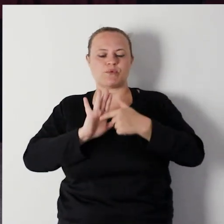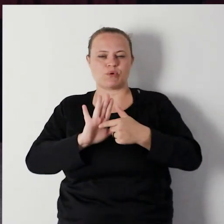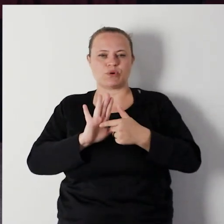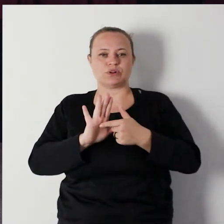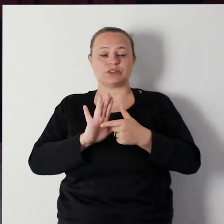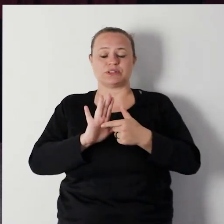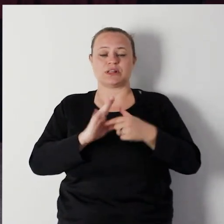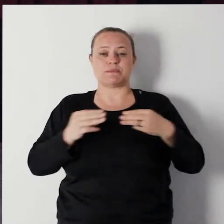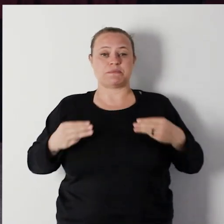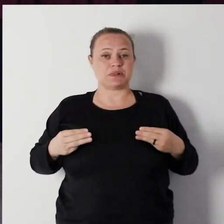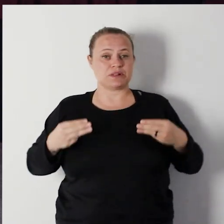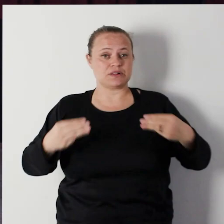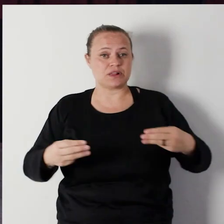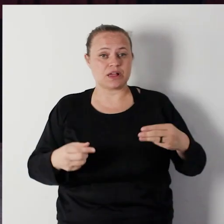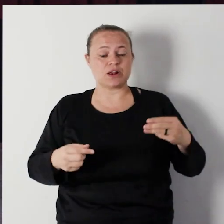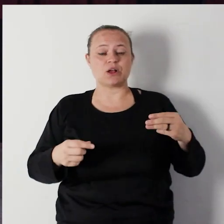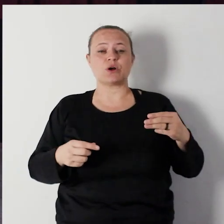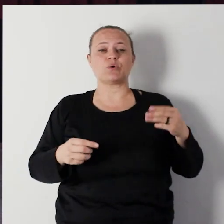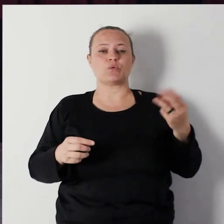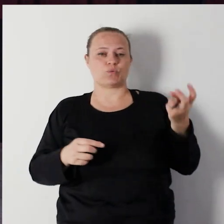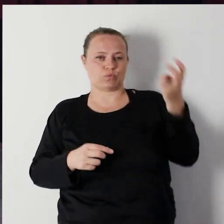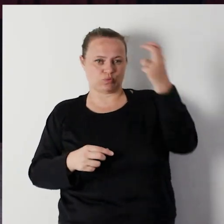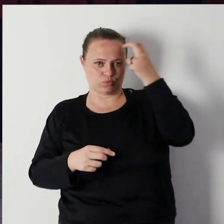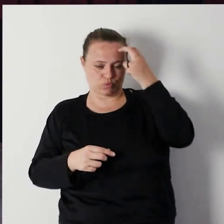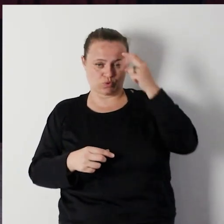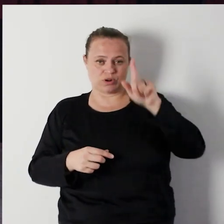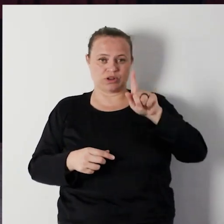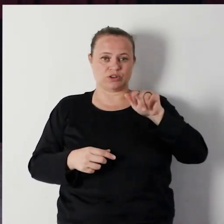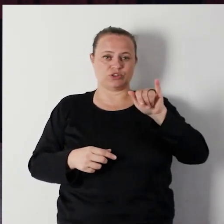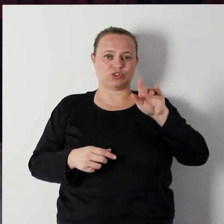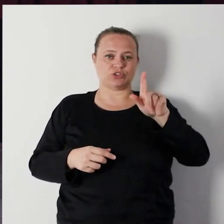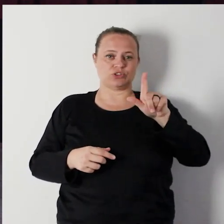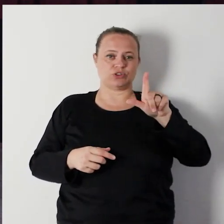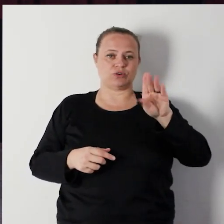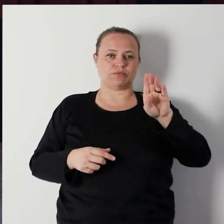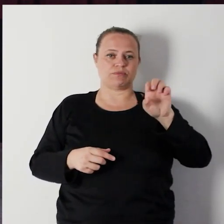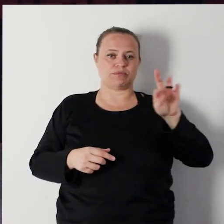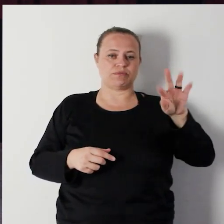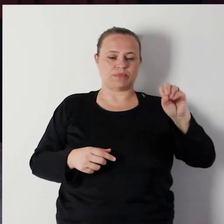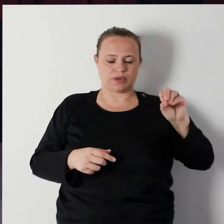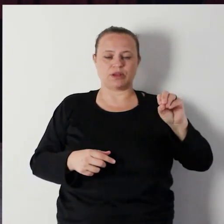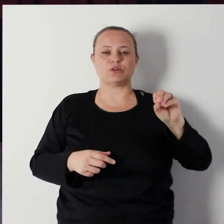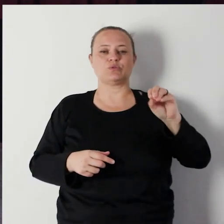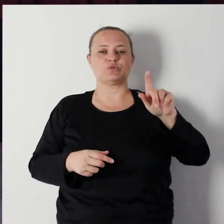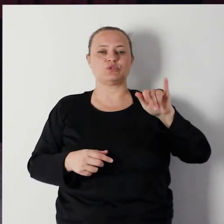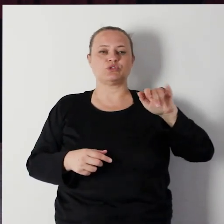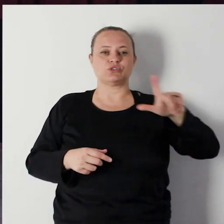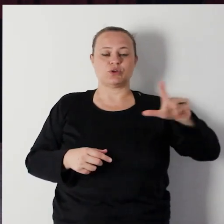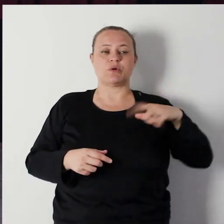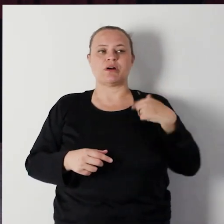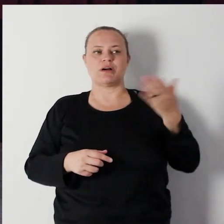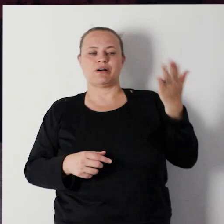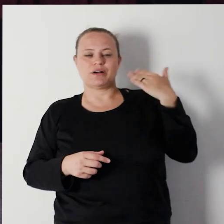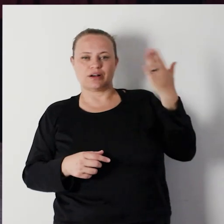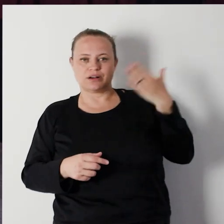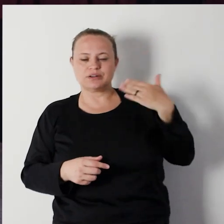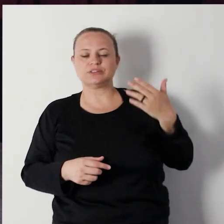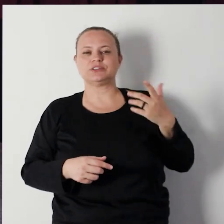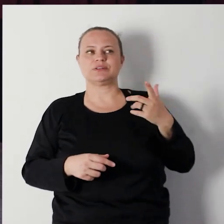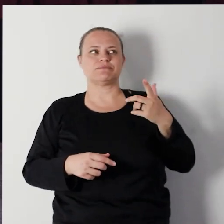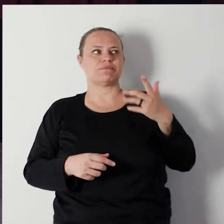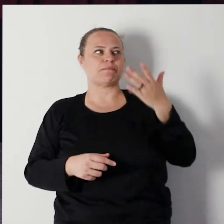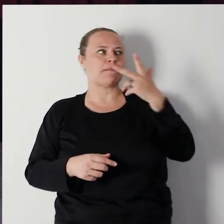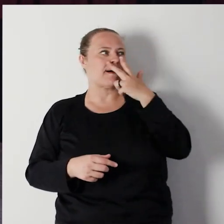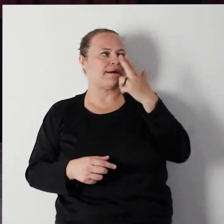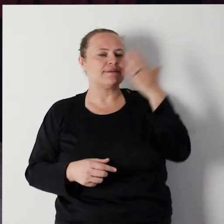programa, né, relacionado a partir do Ministério da Cultura com o Gilberto Gil, o volume foi muito grande de